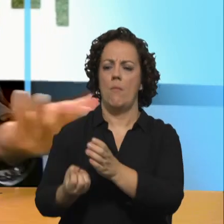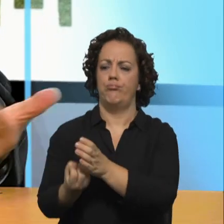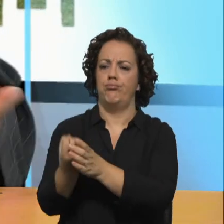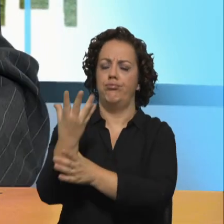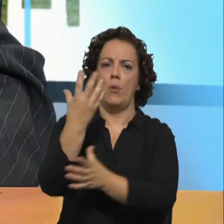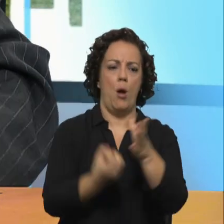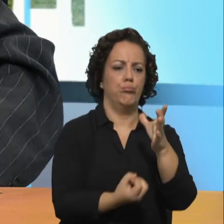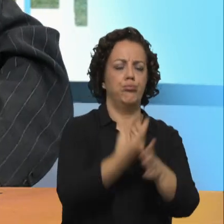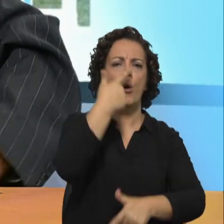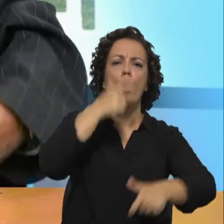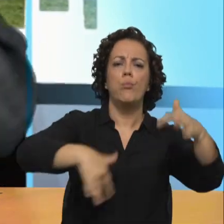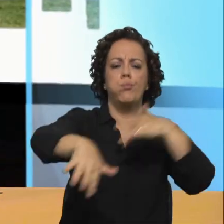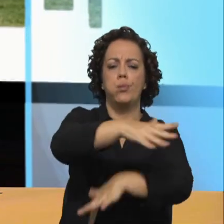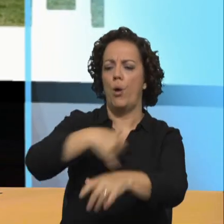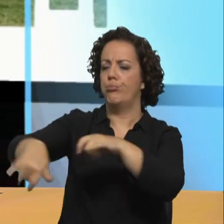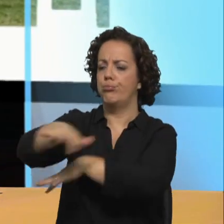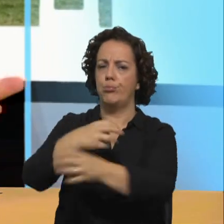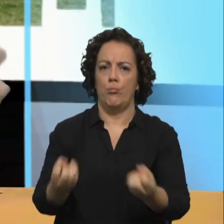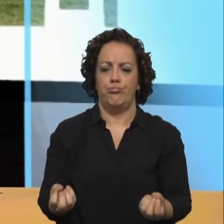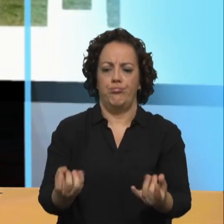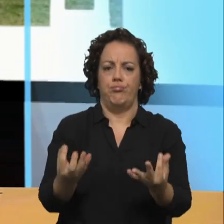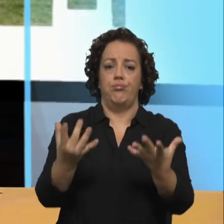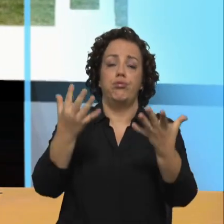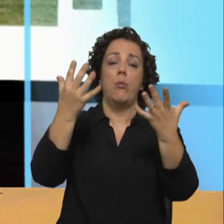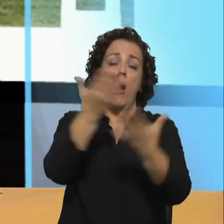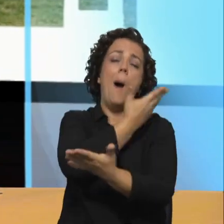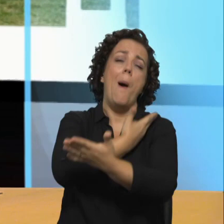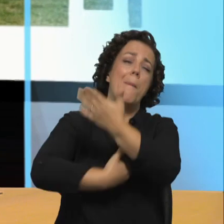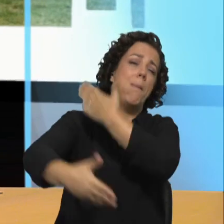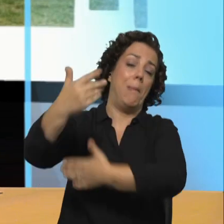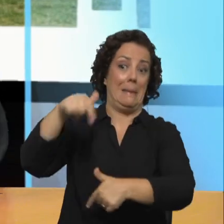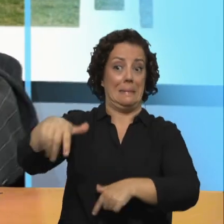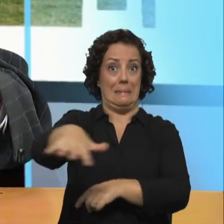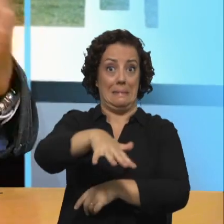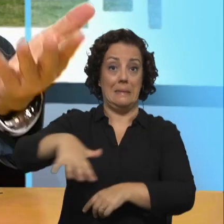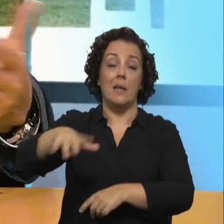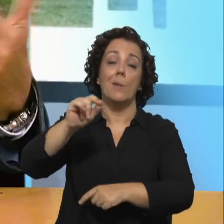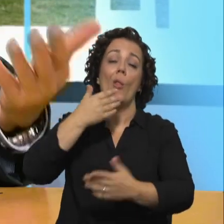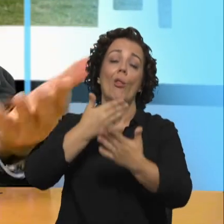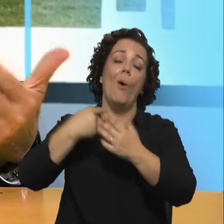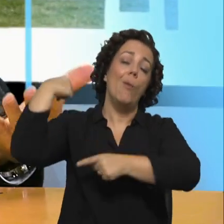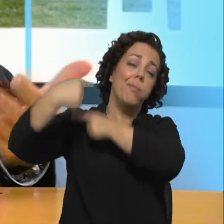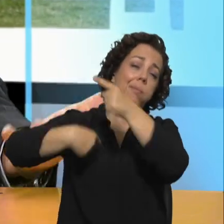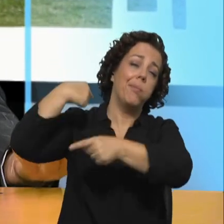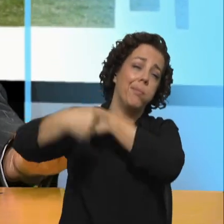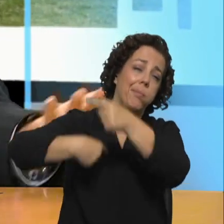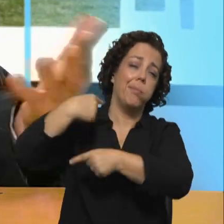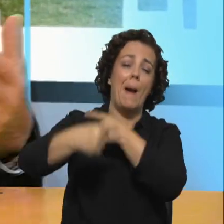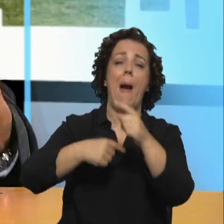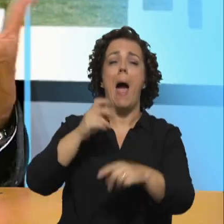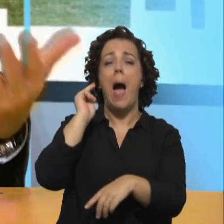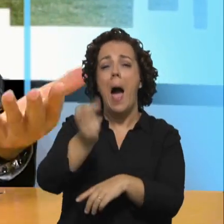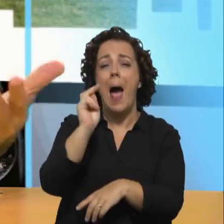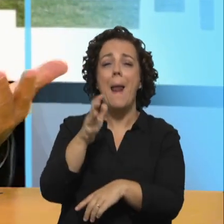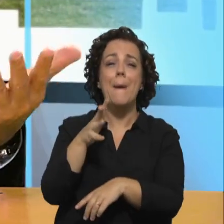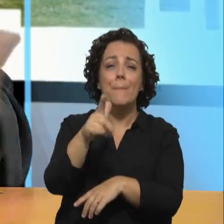antigas e, naturalmente, também berços das nossas civilizações, que durante séculos, milénios,